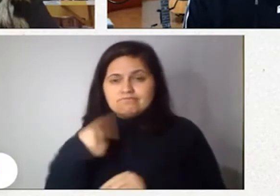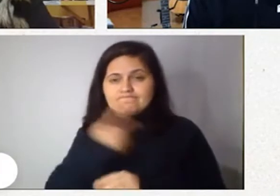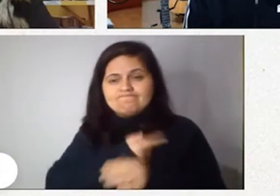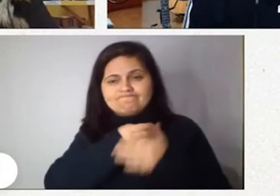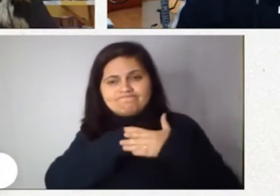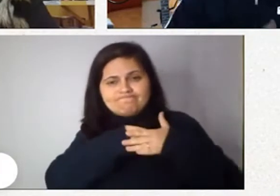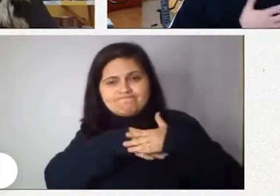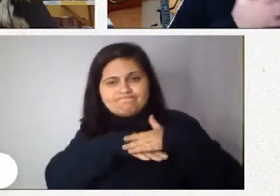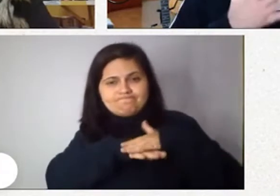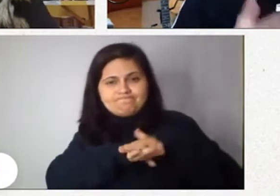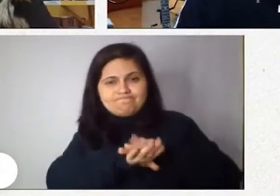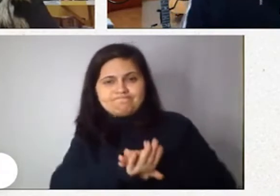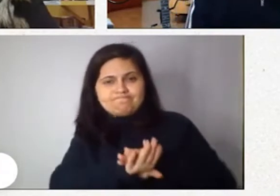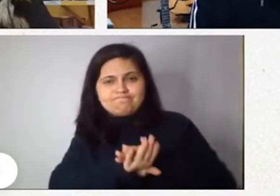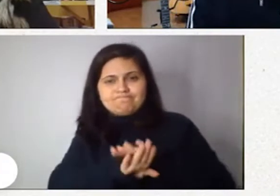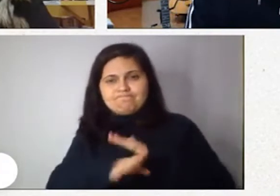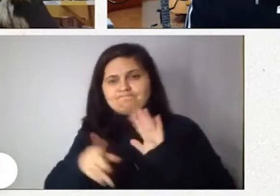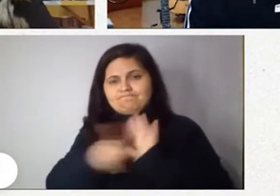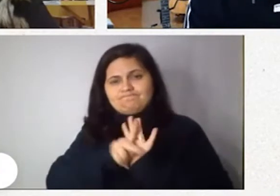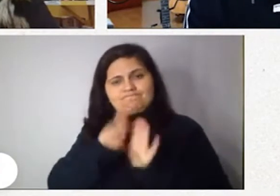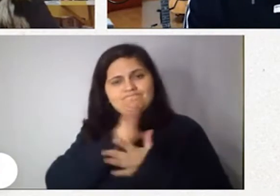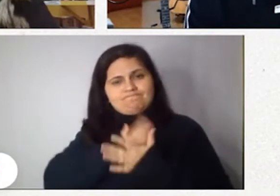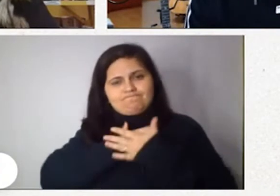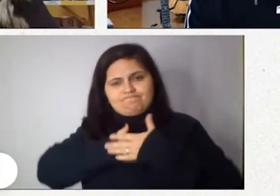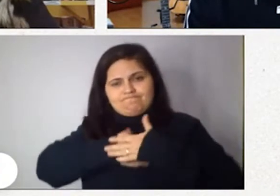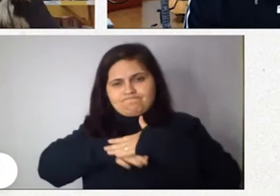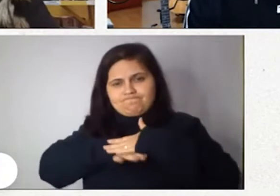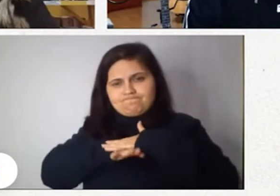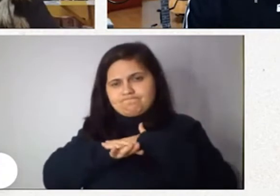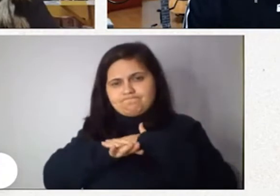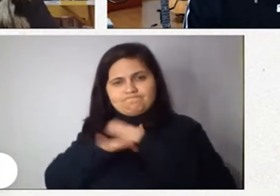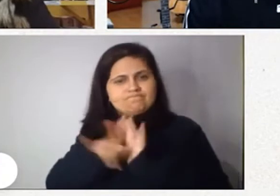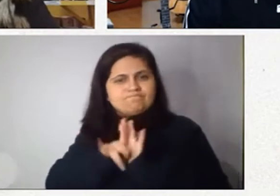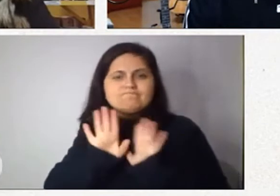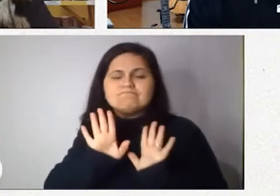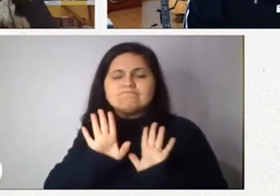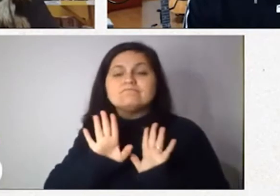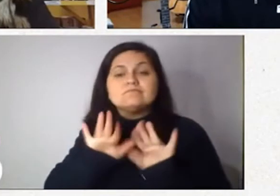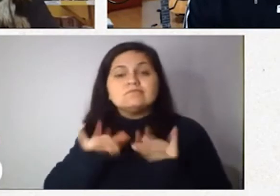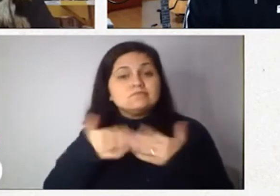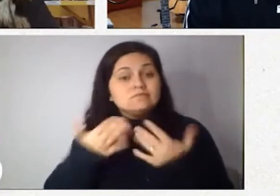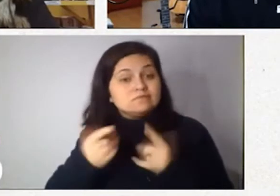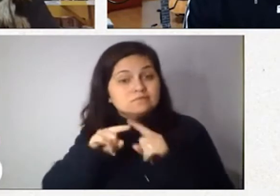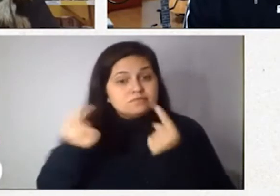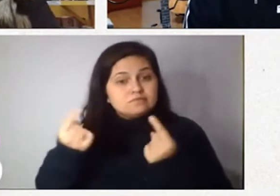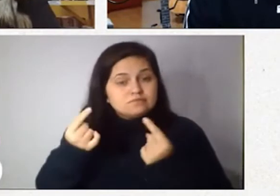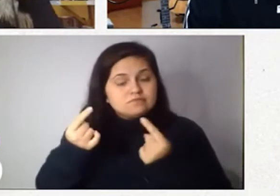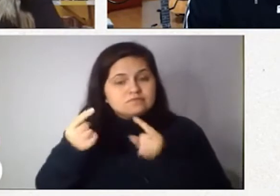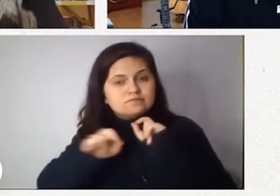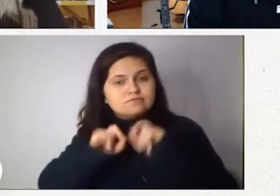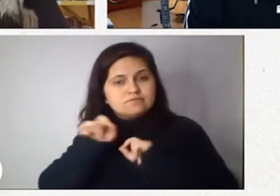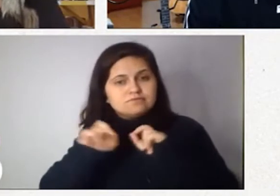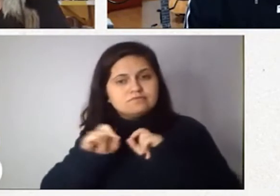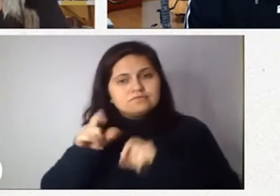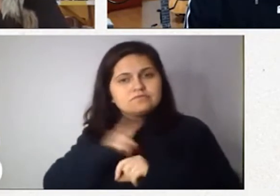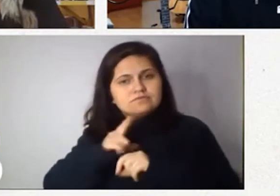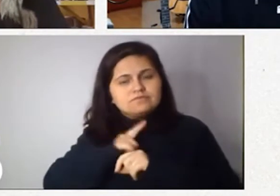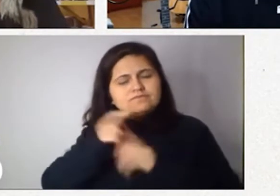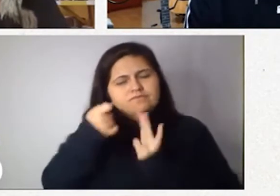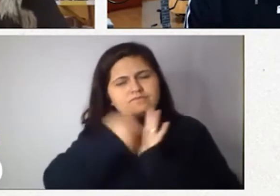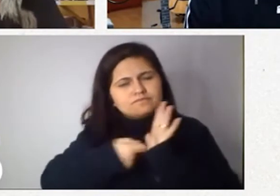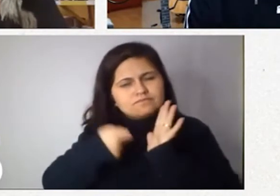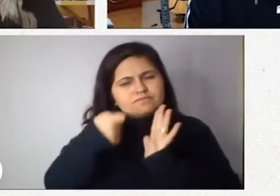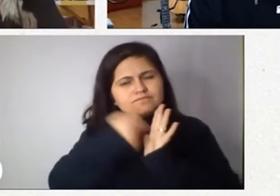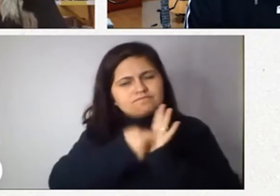guarda para si, né? Digamos assim. Mas eu tenho tentado, de